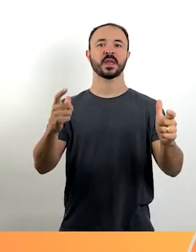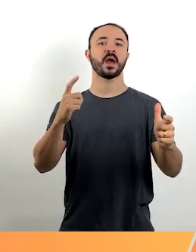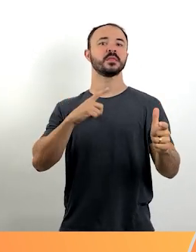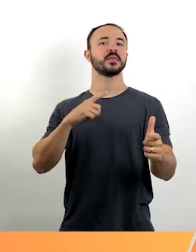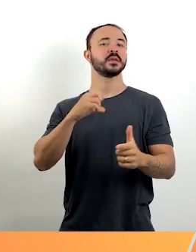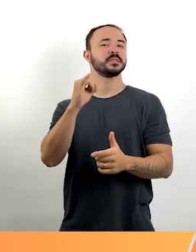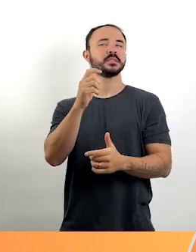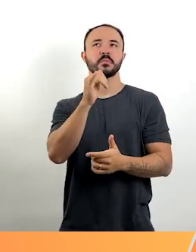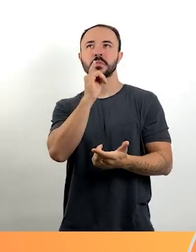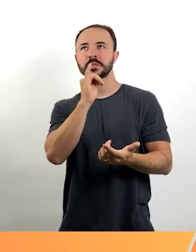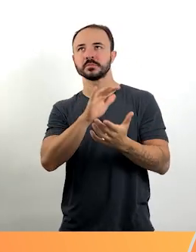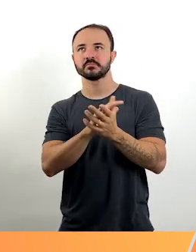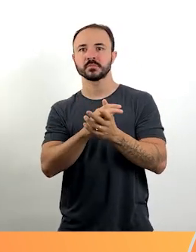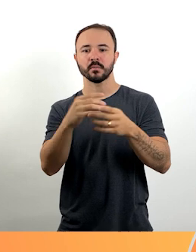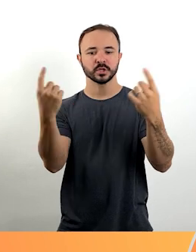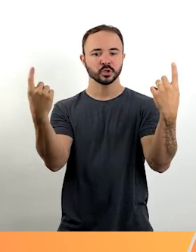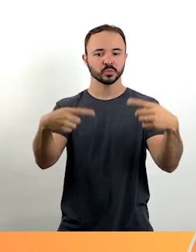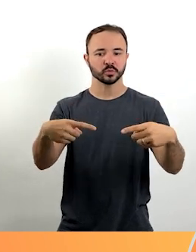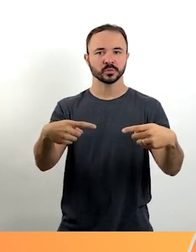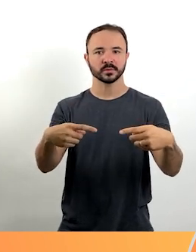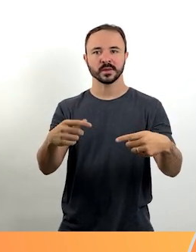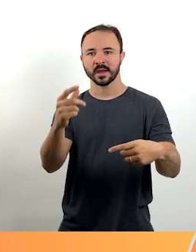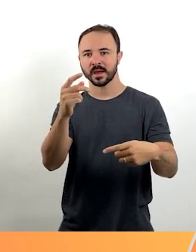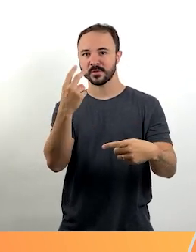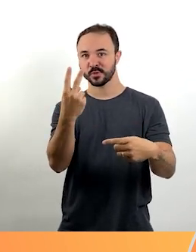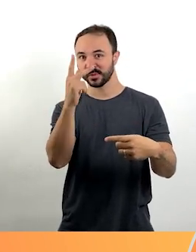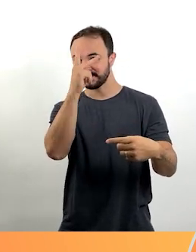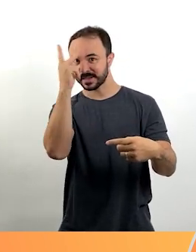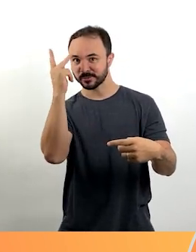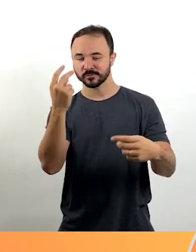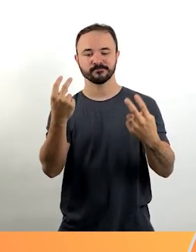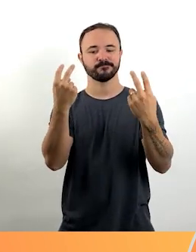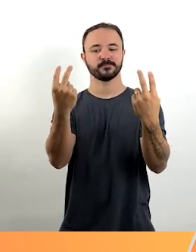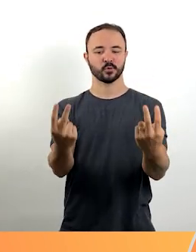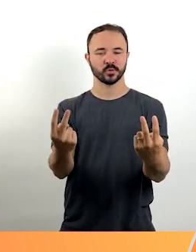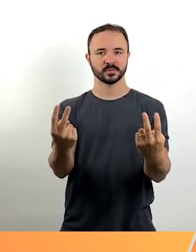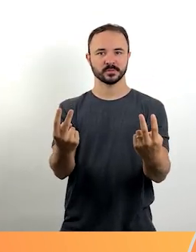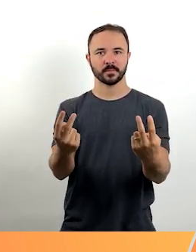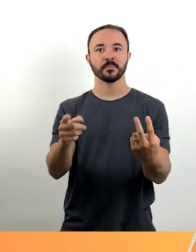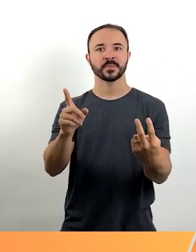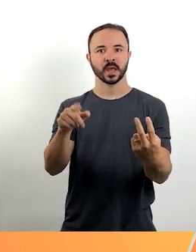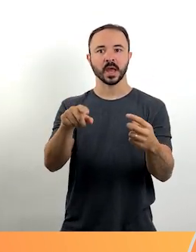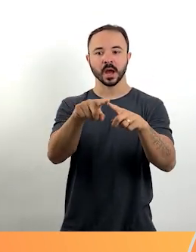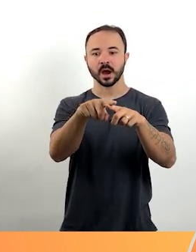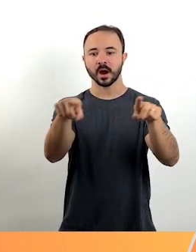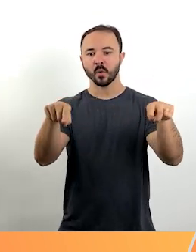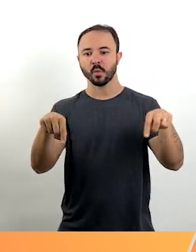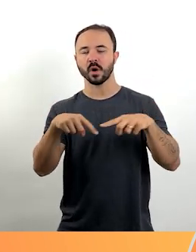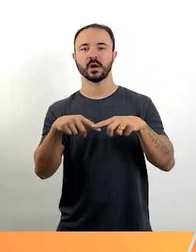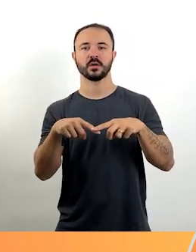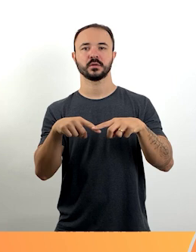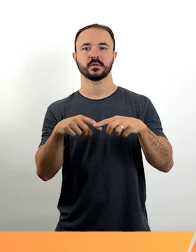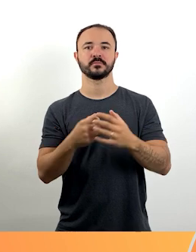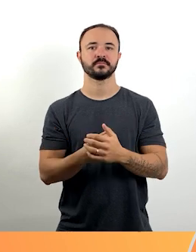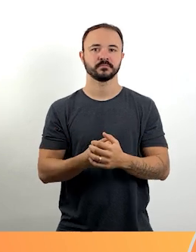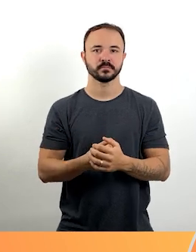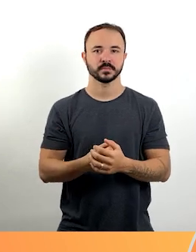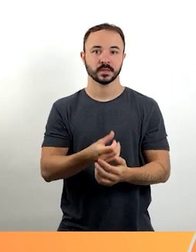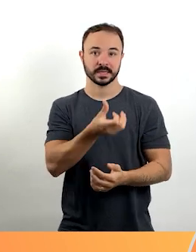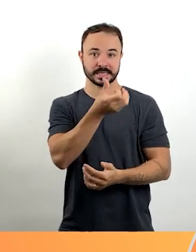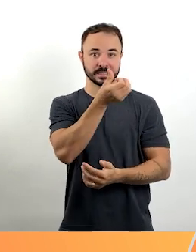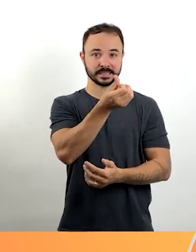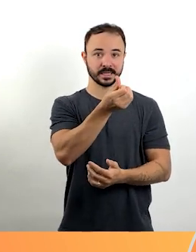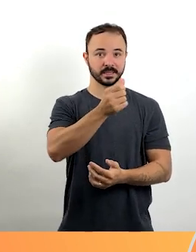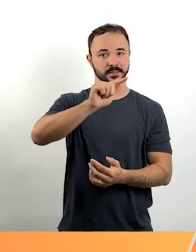disputa de duplas, a minha quadra de badminton, a largura dela ela vai medir